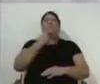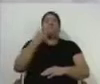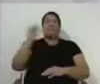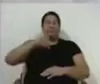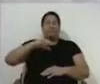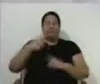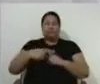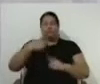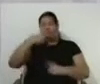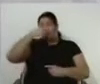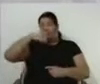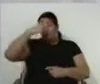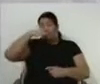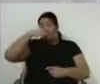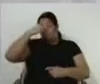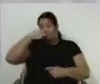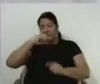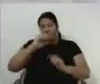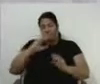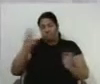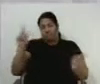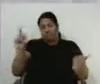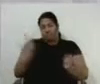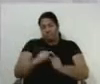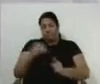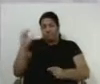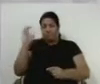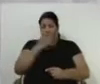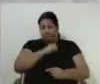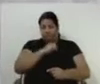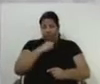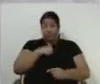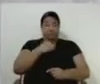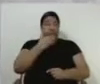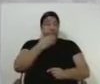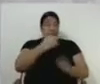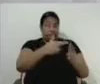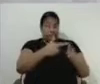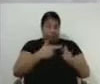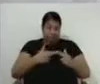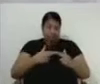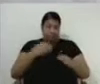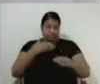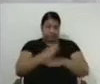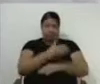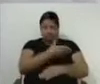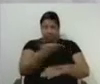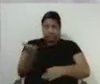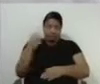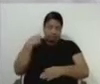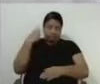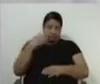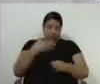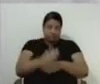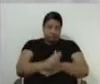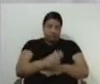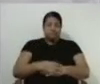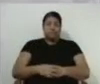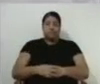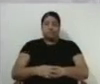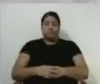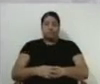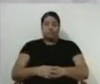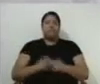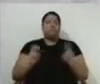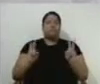Mas eu tenho que falar um pouquinho do requerimento que eu apresentei e foi aprovado pelos senhores vereadores e vereadoras, referente à nossa Vila